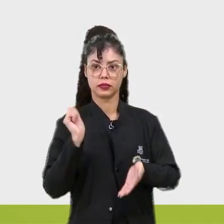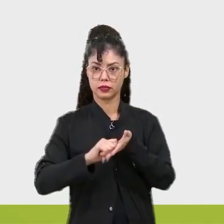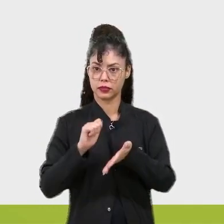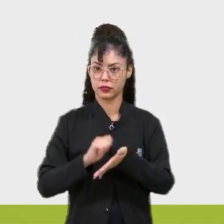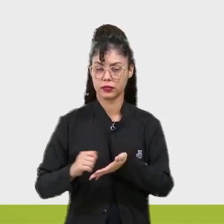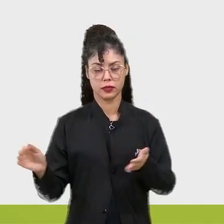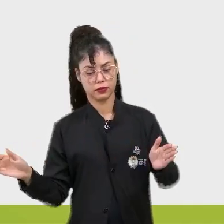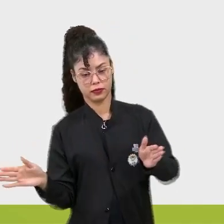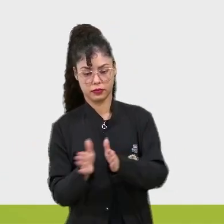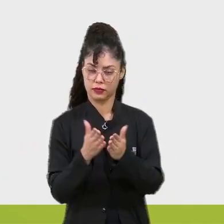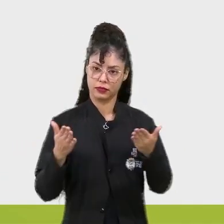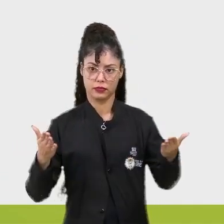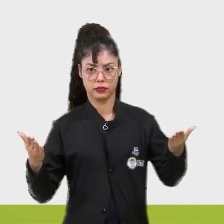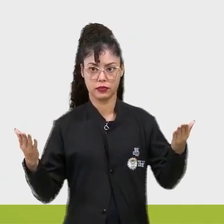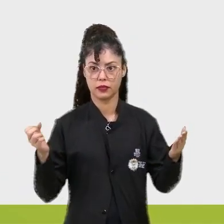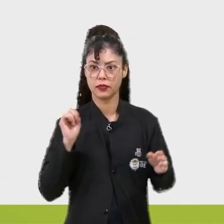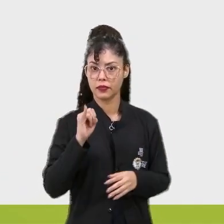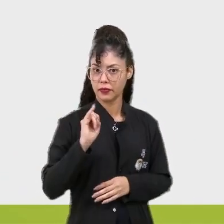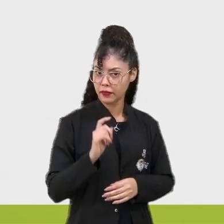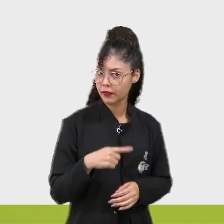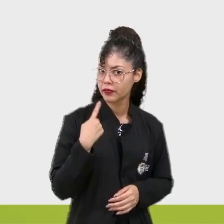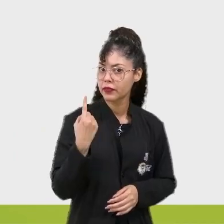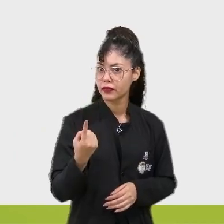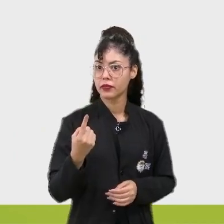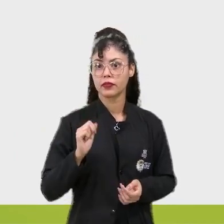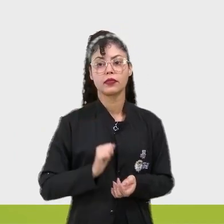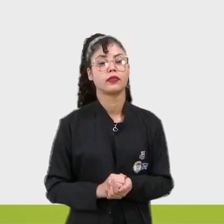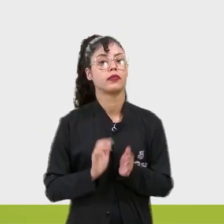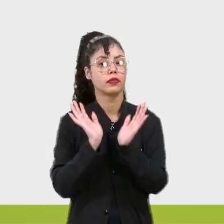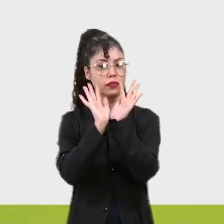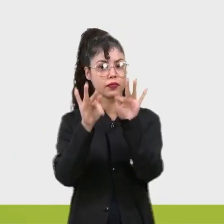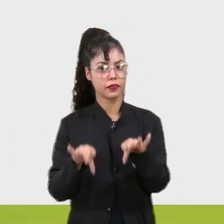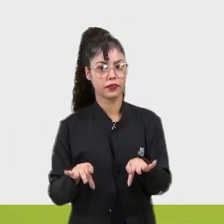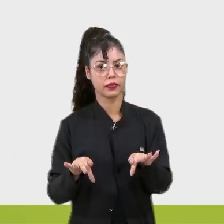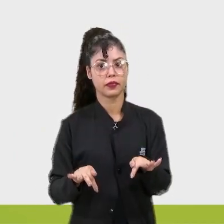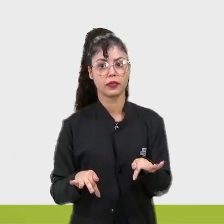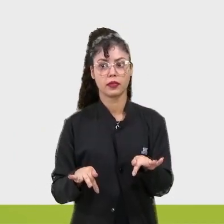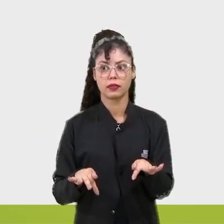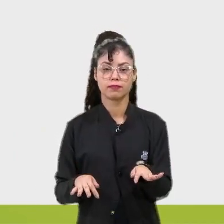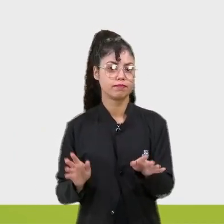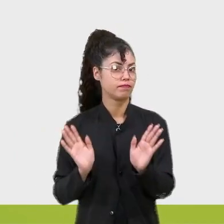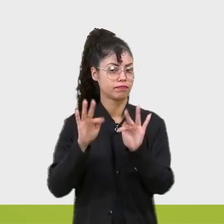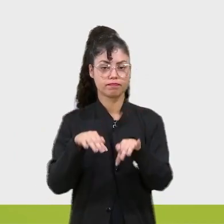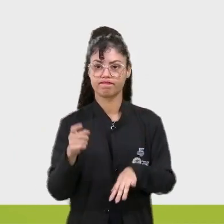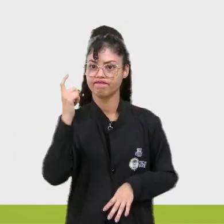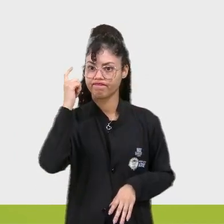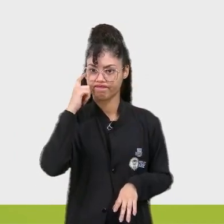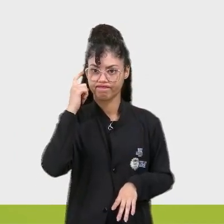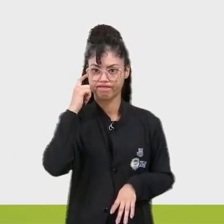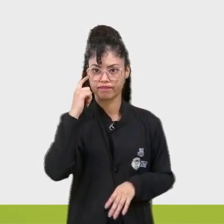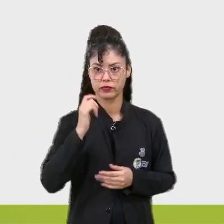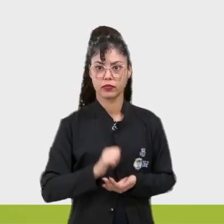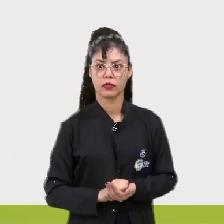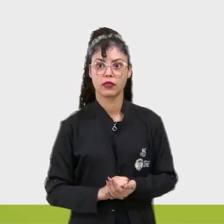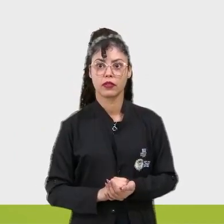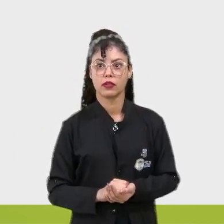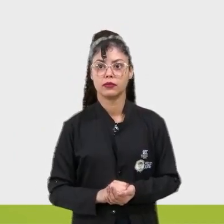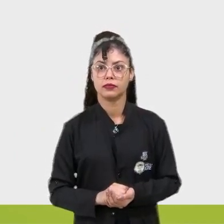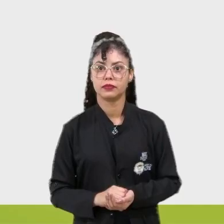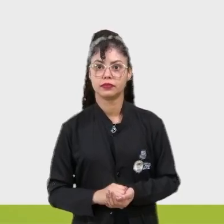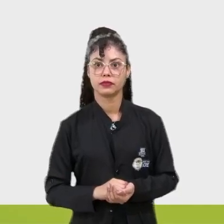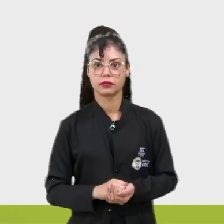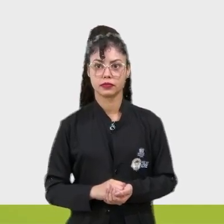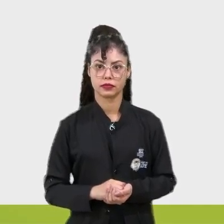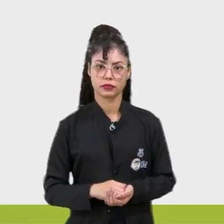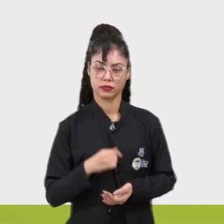texto maravilhoso, mas se lá na sua conclusão você não terminar o seu raciocínio, você fica aqui,